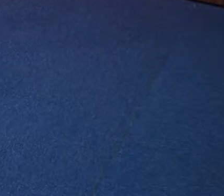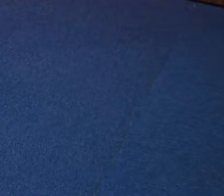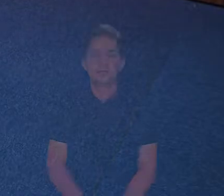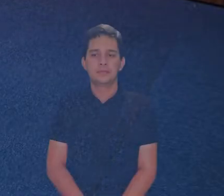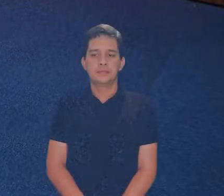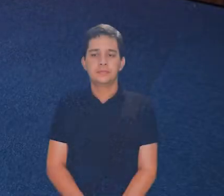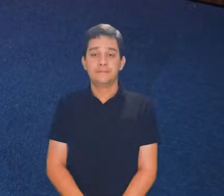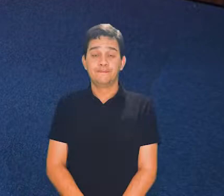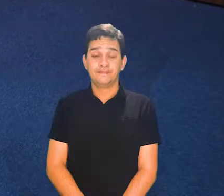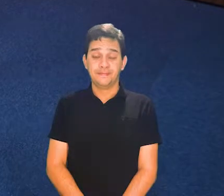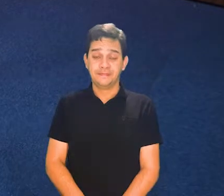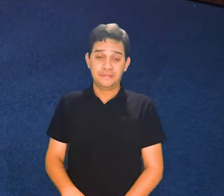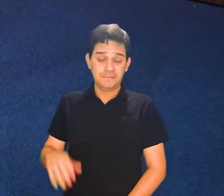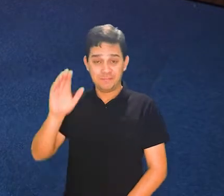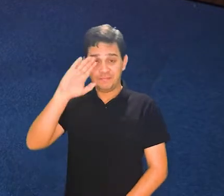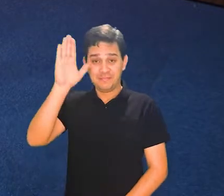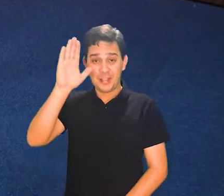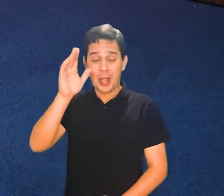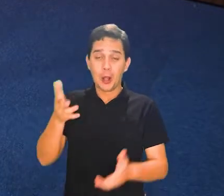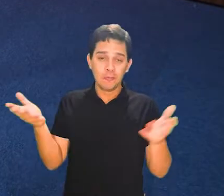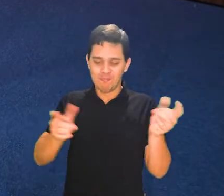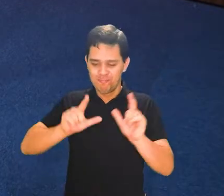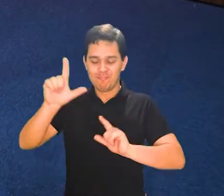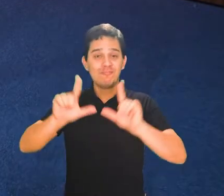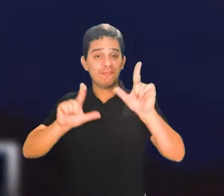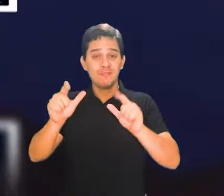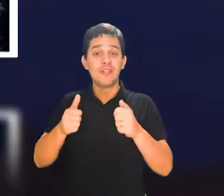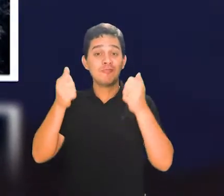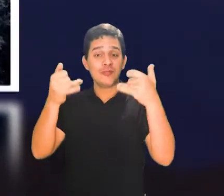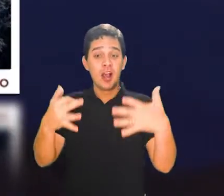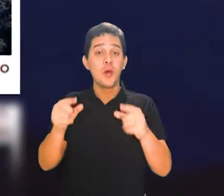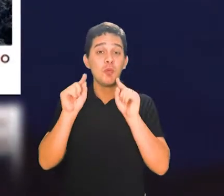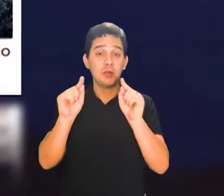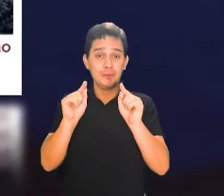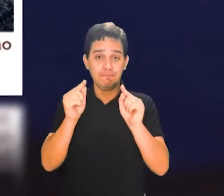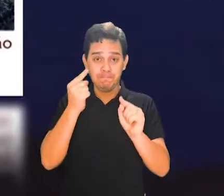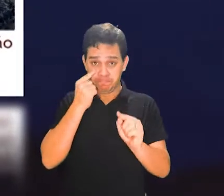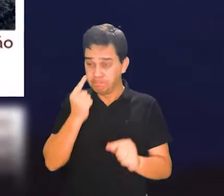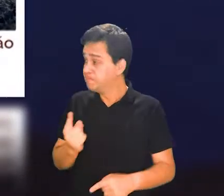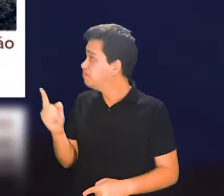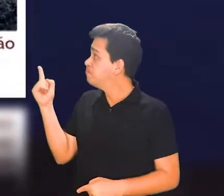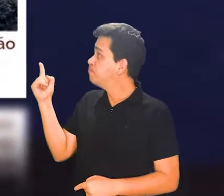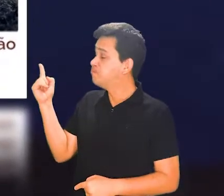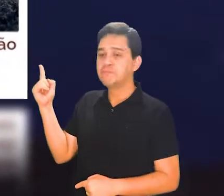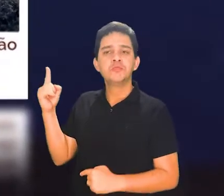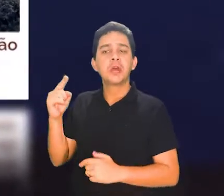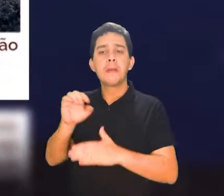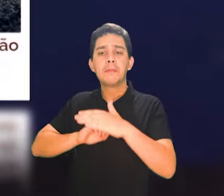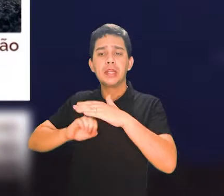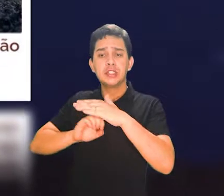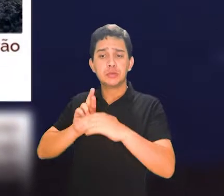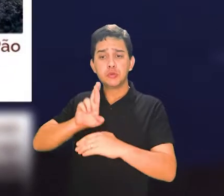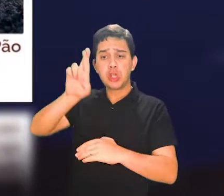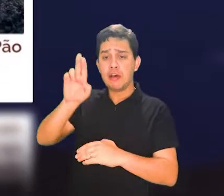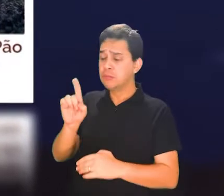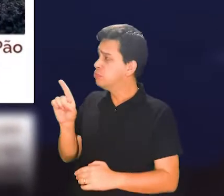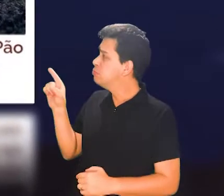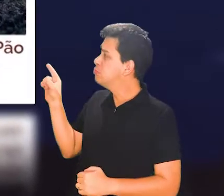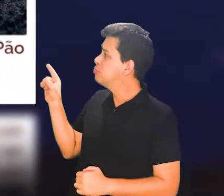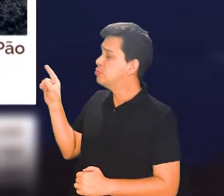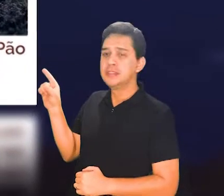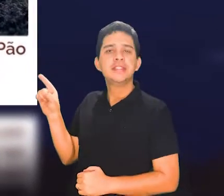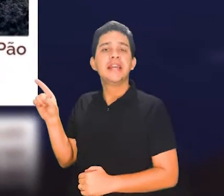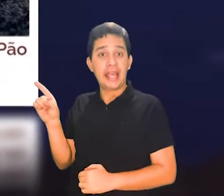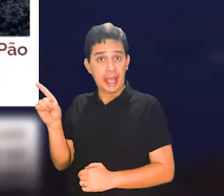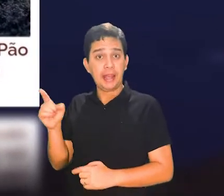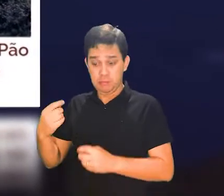Olá! Nesta edição, não perca uma matéria sobre a atuação do MPRJ para que a operadora do bondinho do Pão de Açúcar devolva os